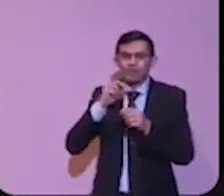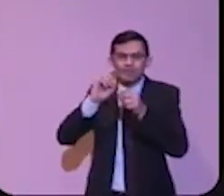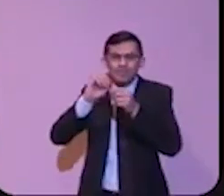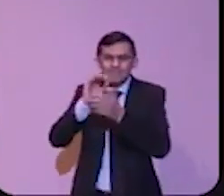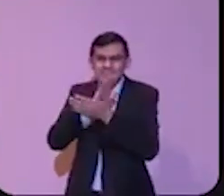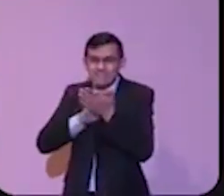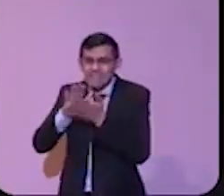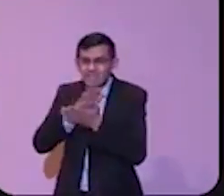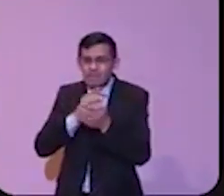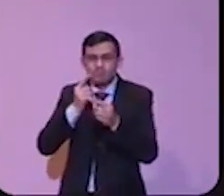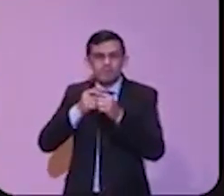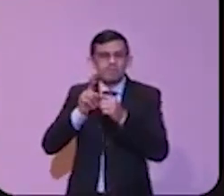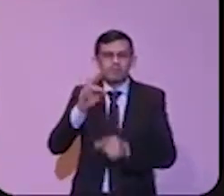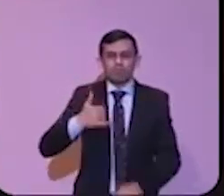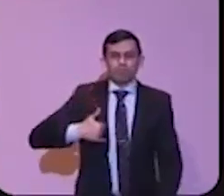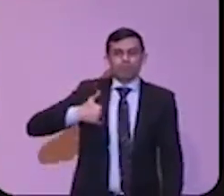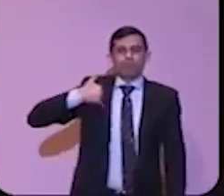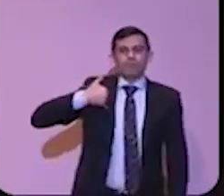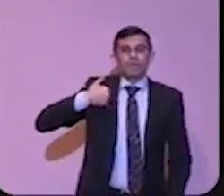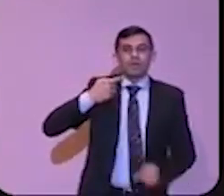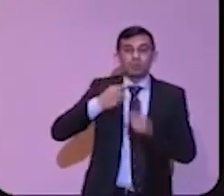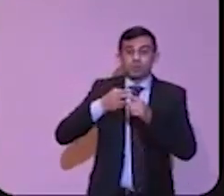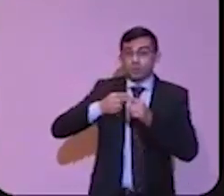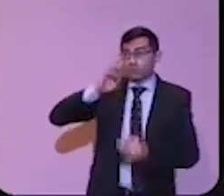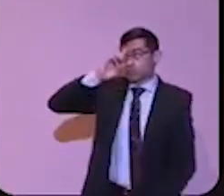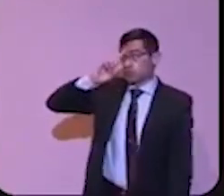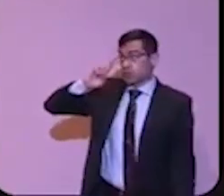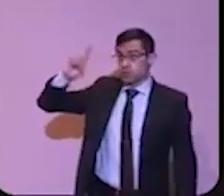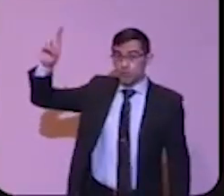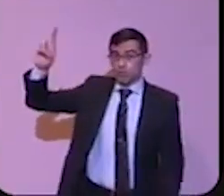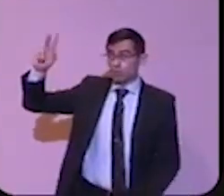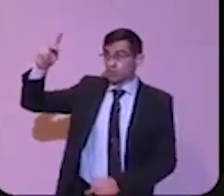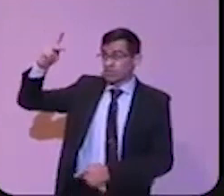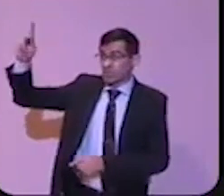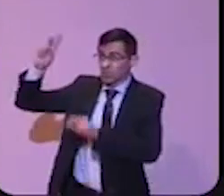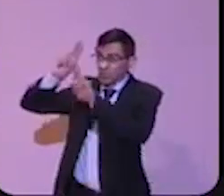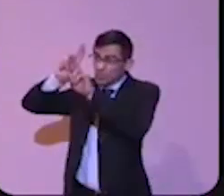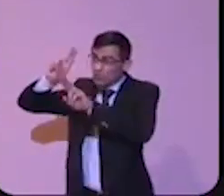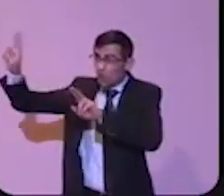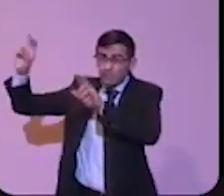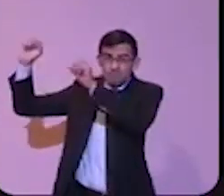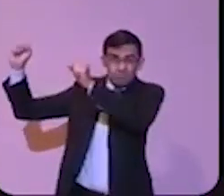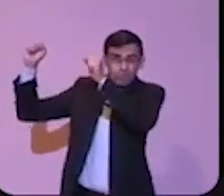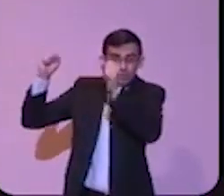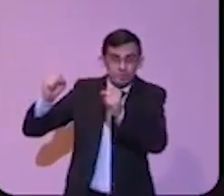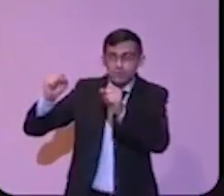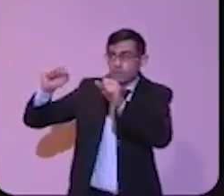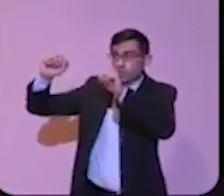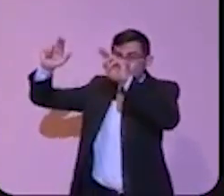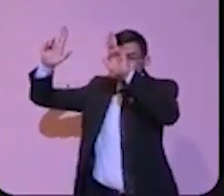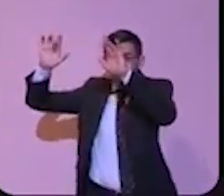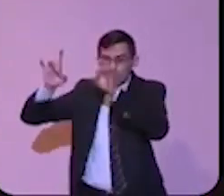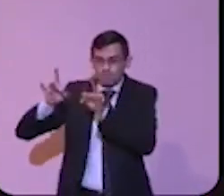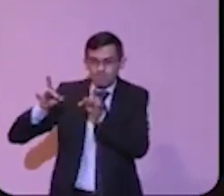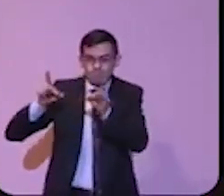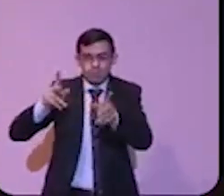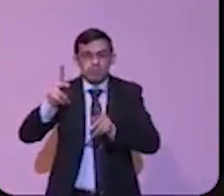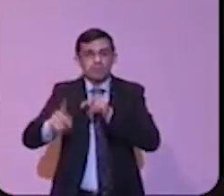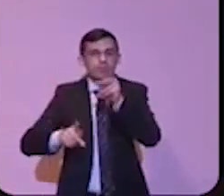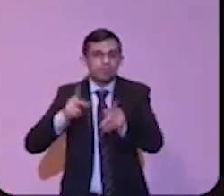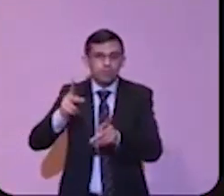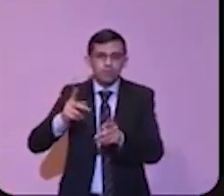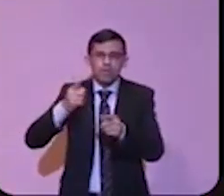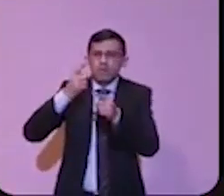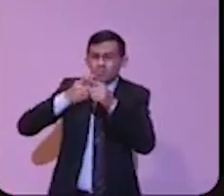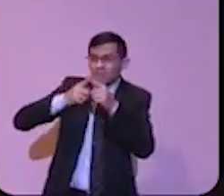são vaidade. Pois o Senhor, por causa do seu grande nome, não abandonará o seu povo, porque o